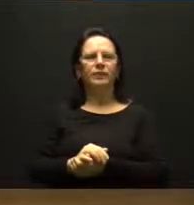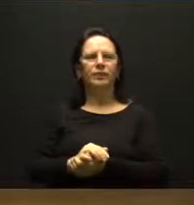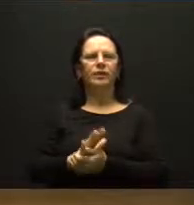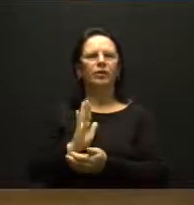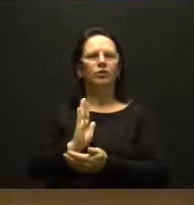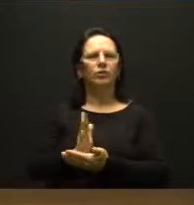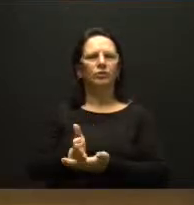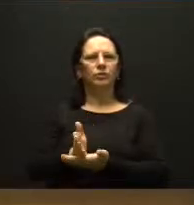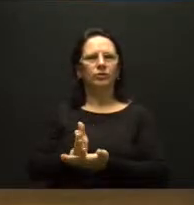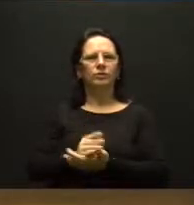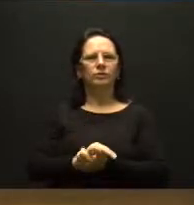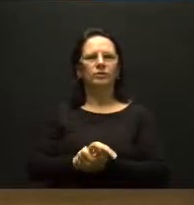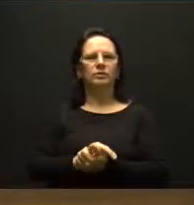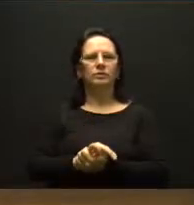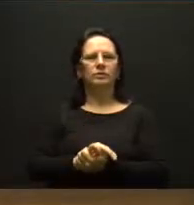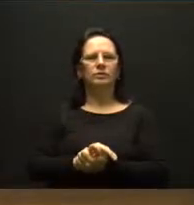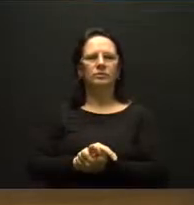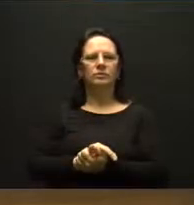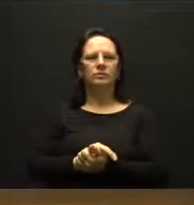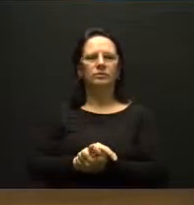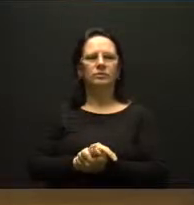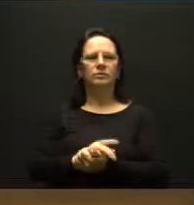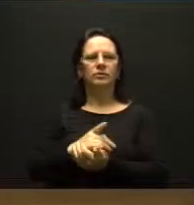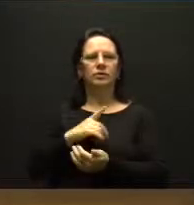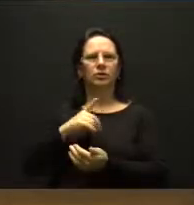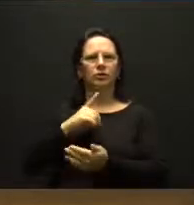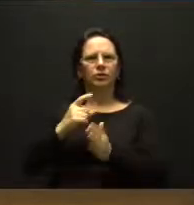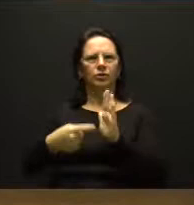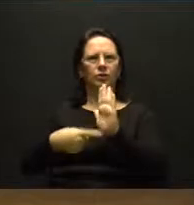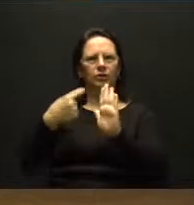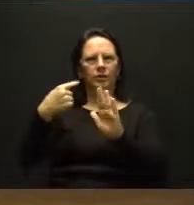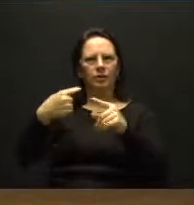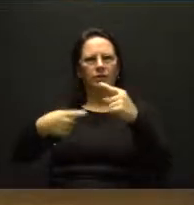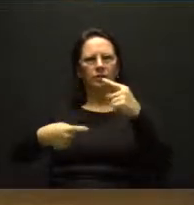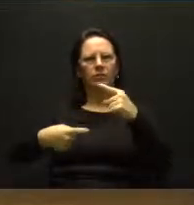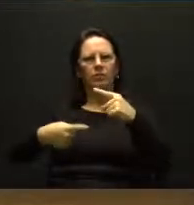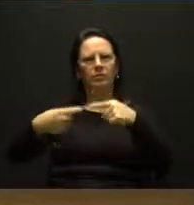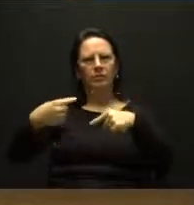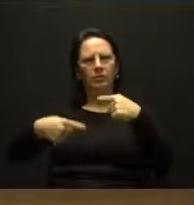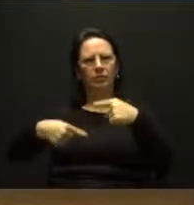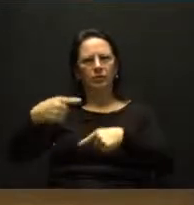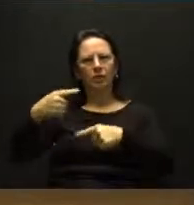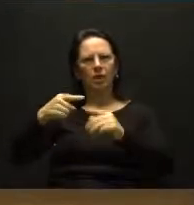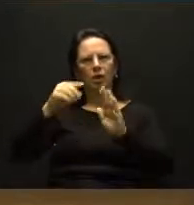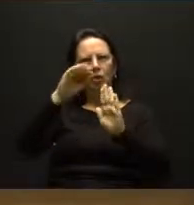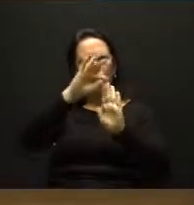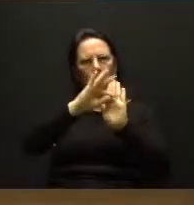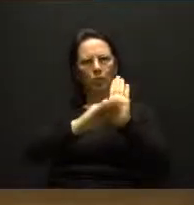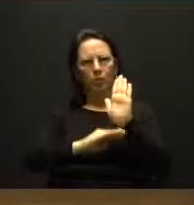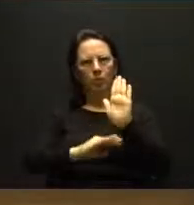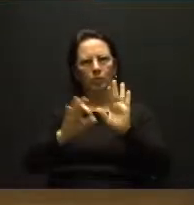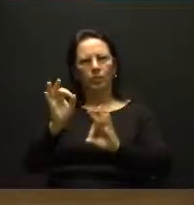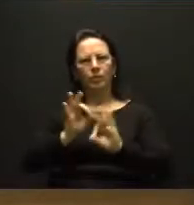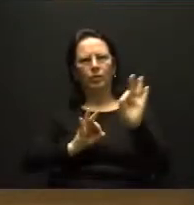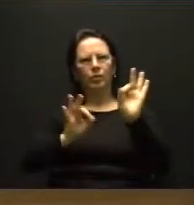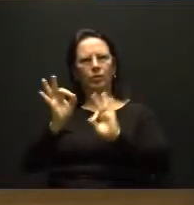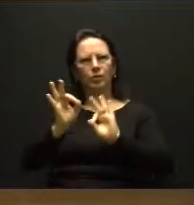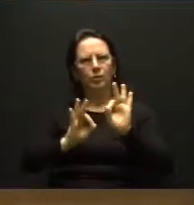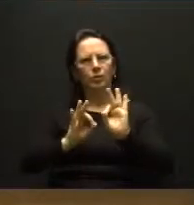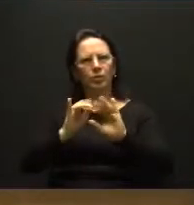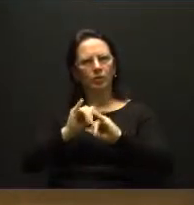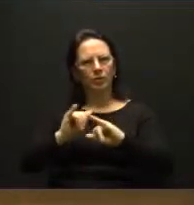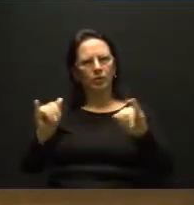passou da hora a primeira discussão já deveria ter cronograma está pronto e assim da paz e também